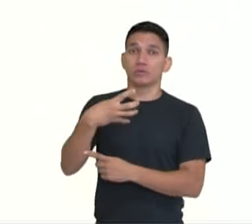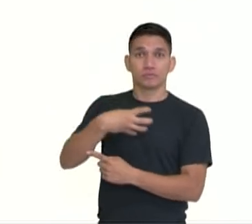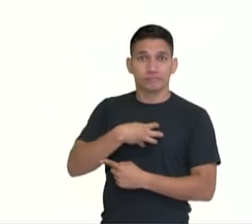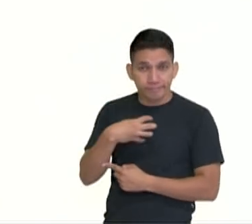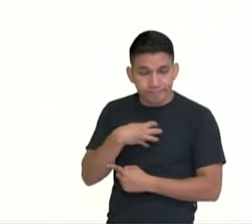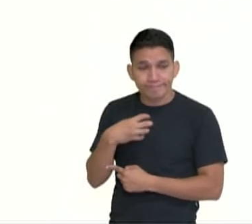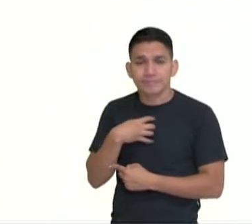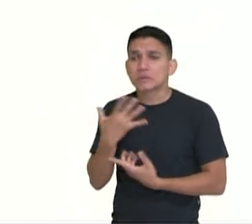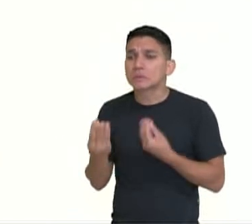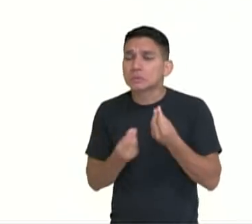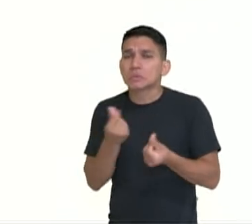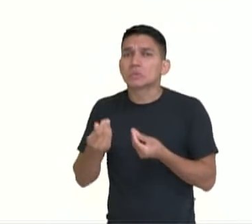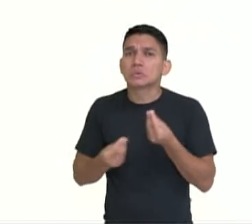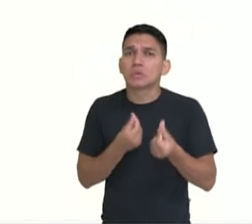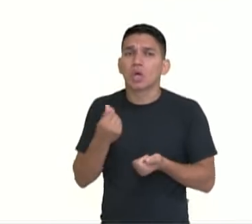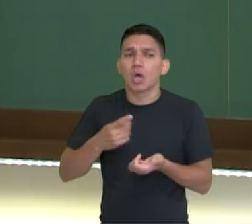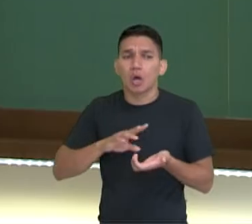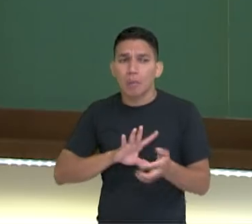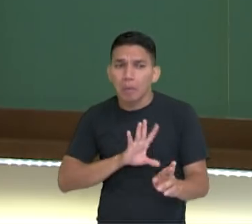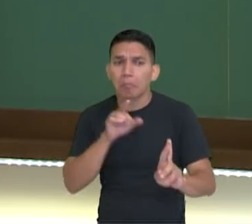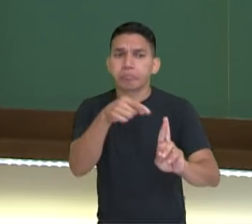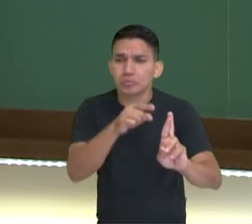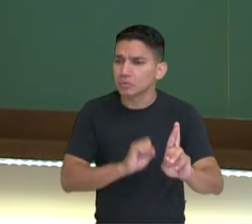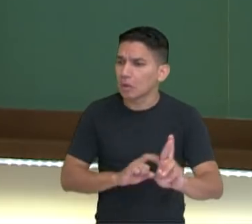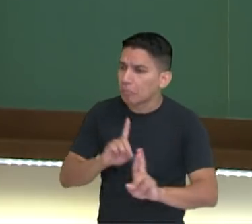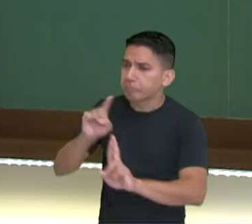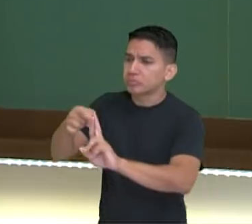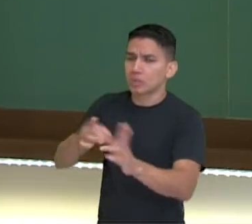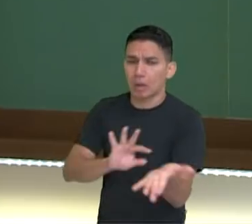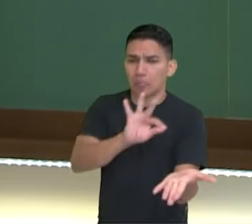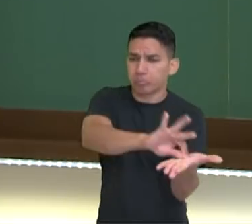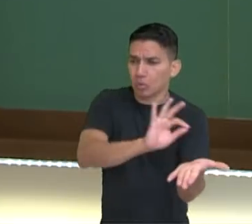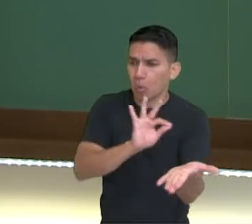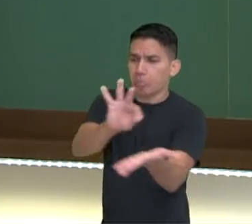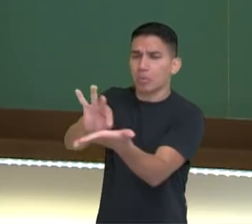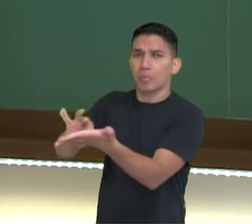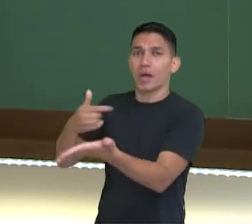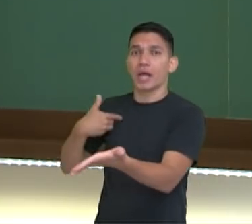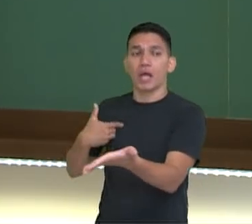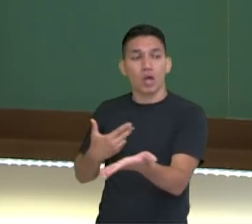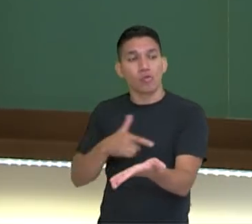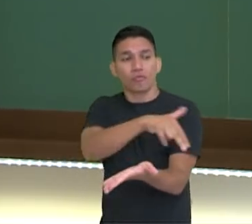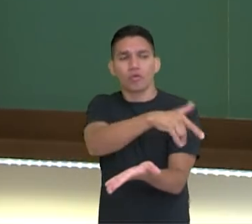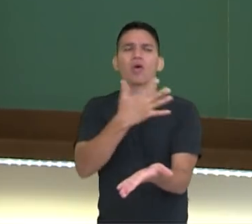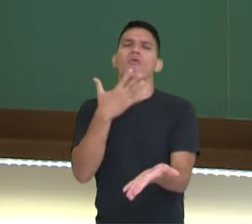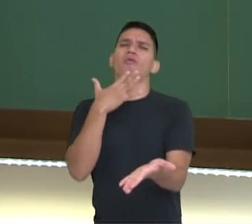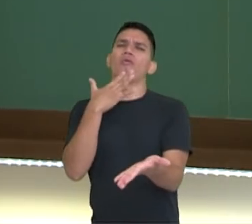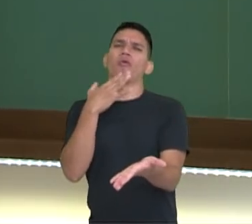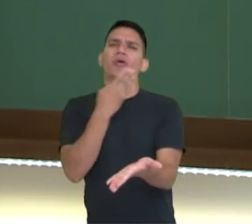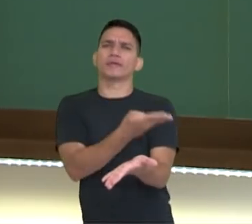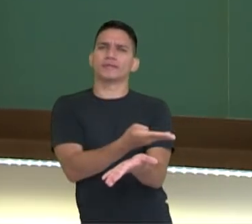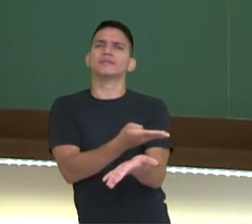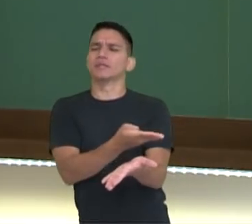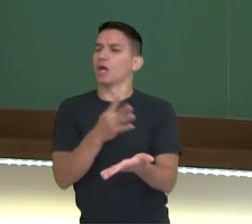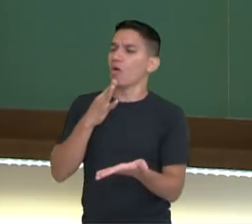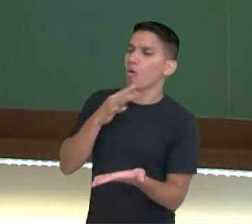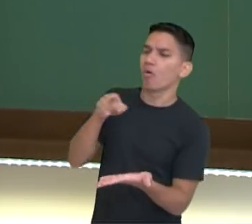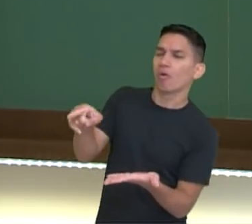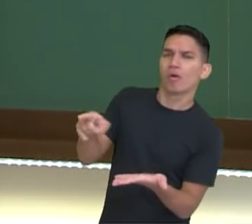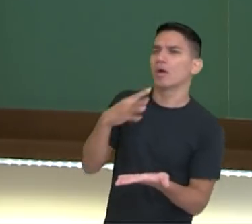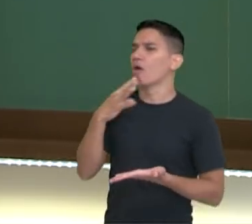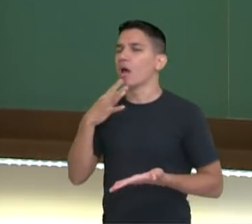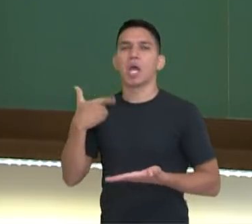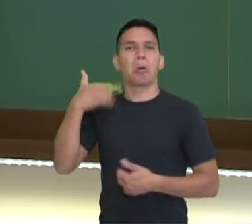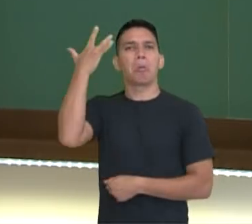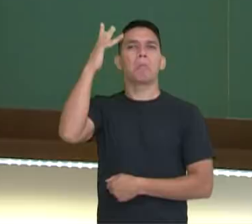forma de marcar os espaços que eu percorro, os lugares para onde eu vou, eu não consigo me deslocar no